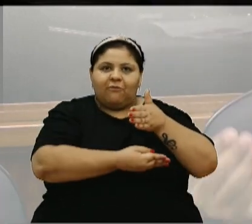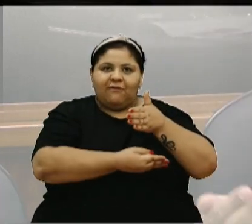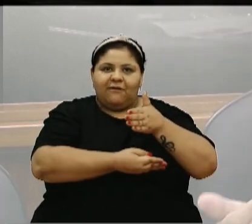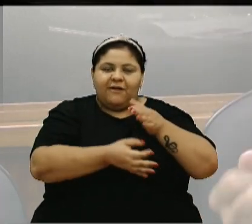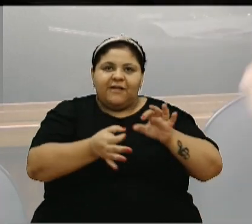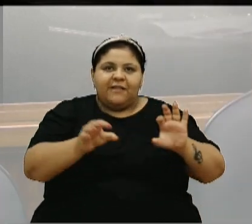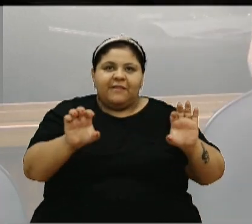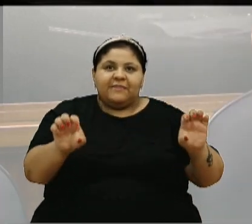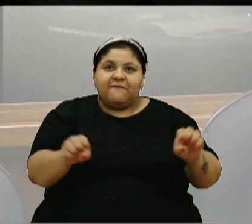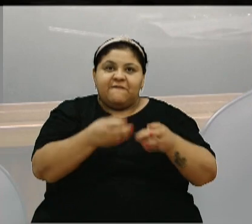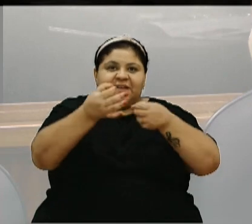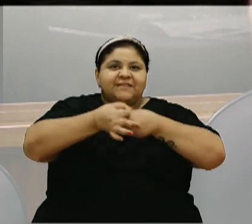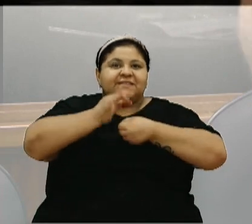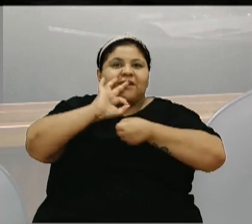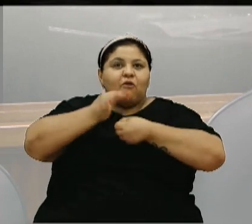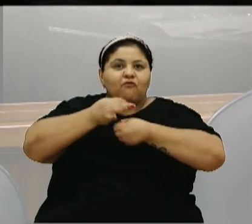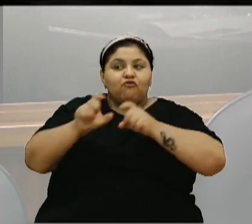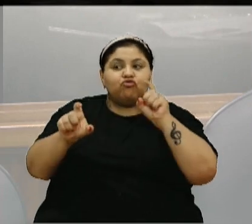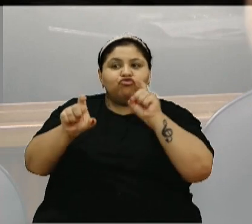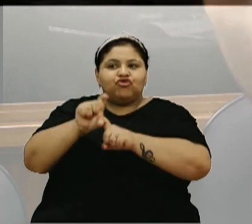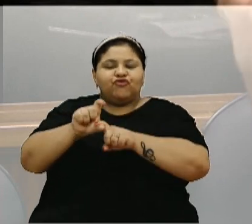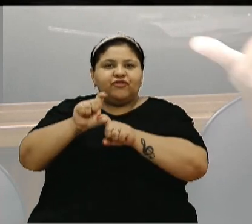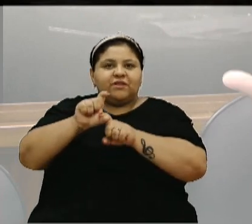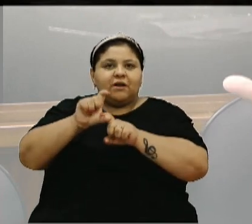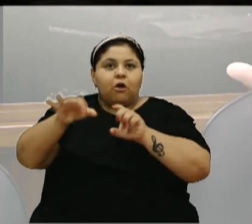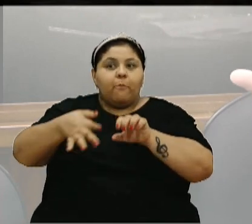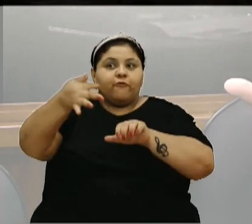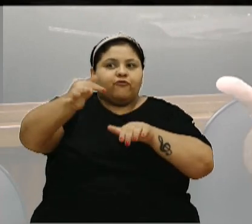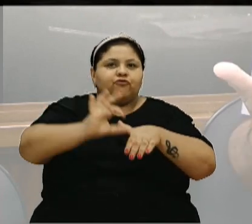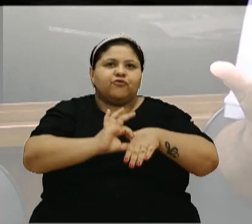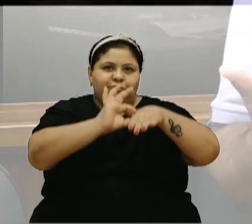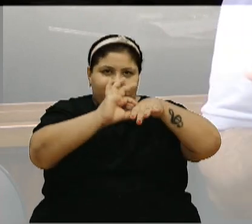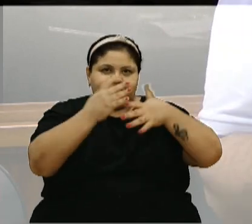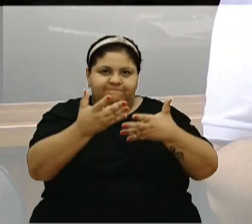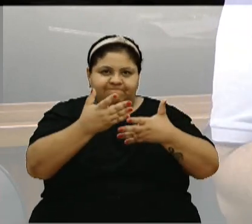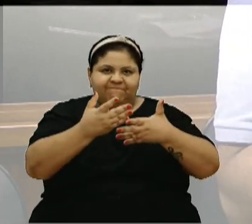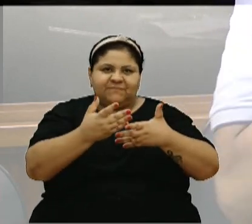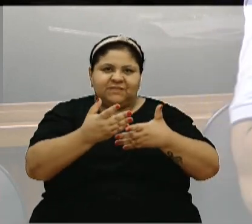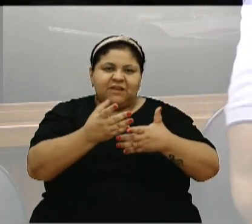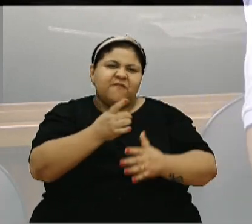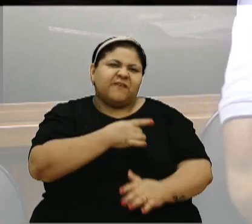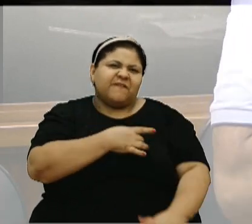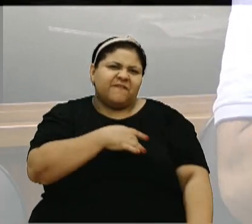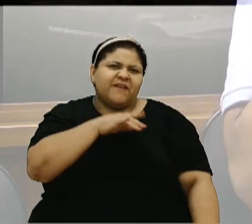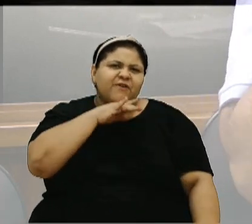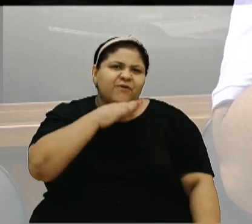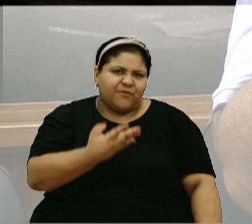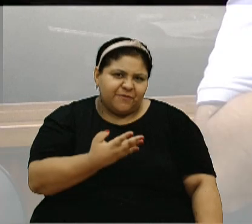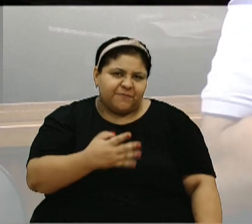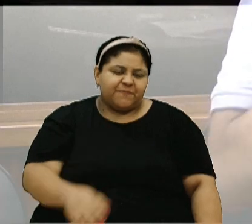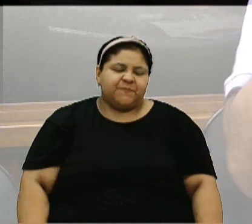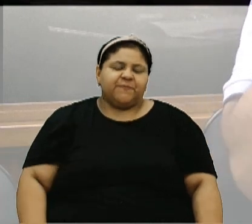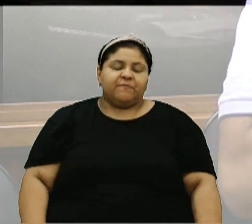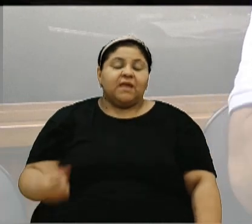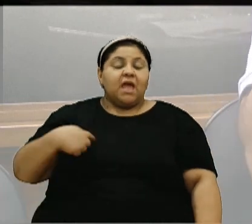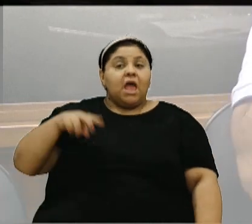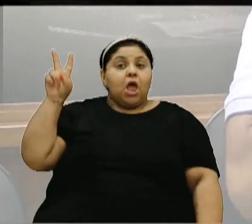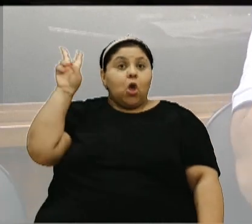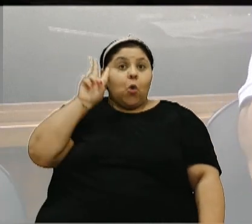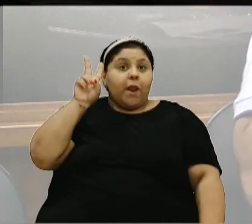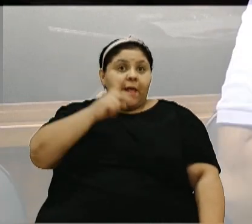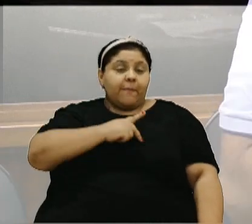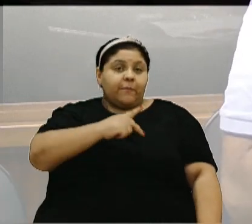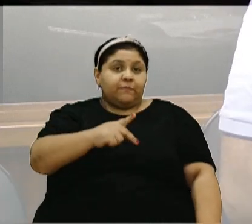Porque senão fica muito feio, fica muito ruim. Eu lembro do presidente Bertotto, e essa casa aprovou aporte